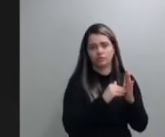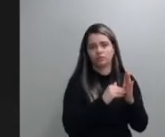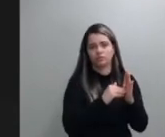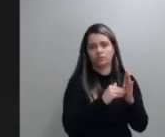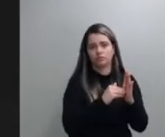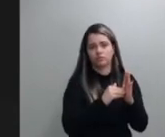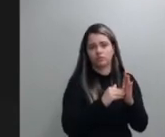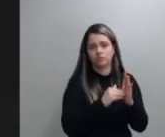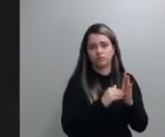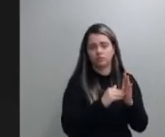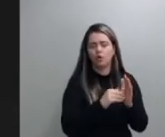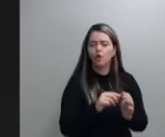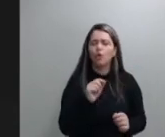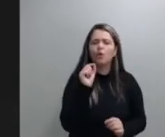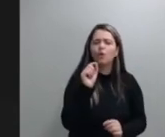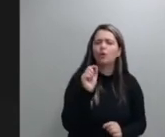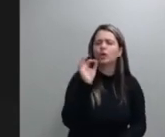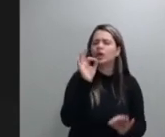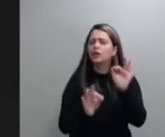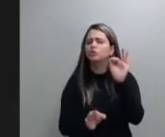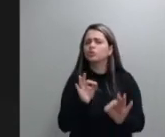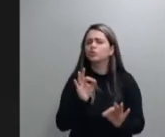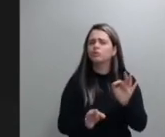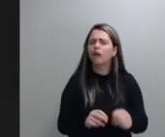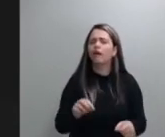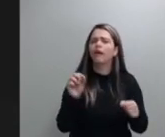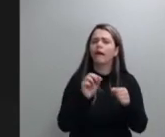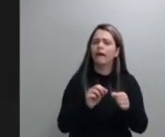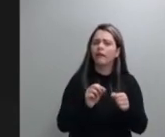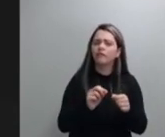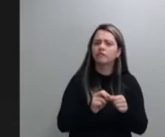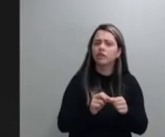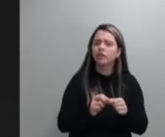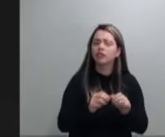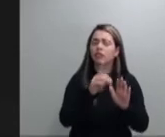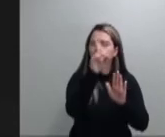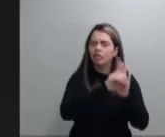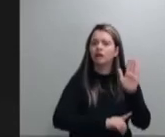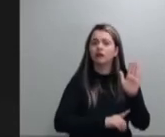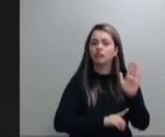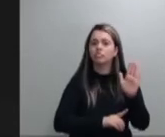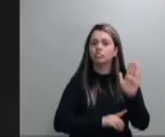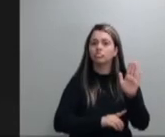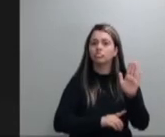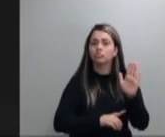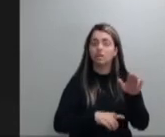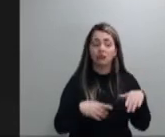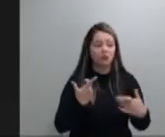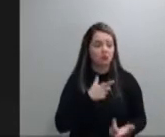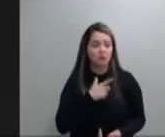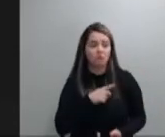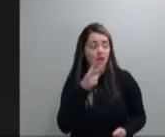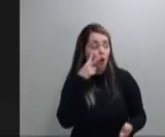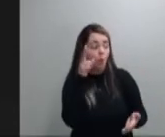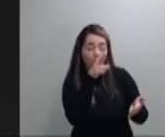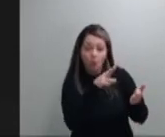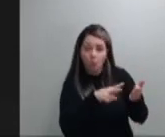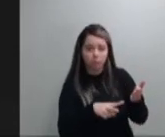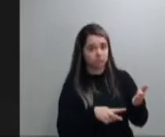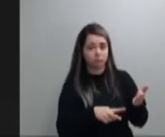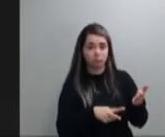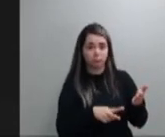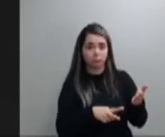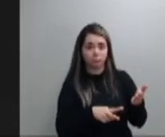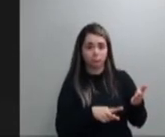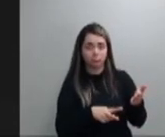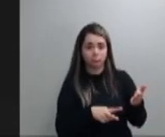O que é que o tribunal faz no julgamento dos embargos de declaração? Dá conta de que não tinha observado o que